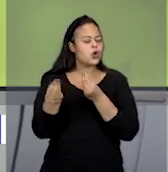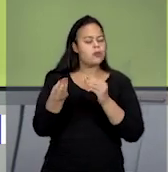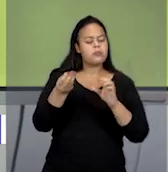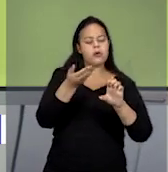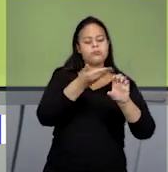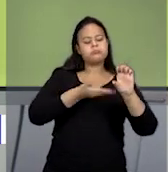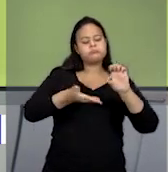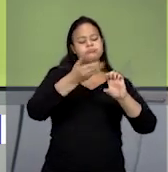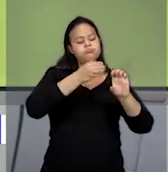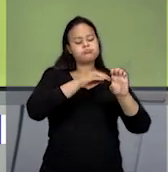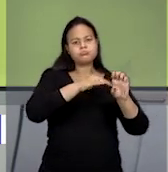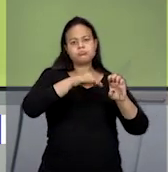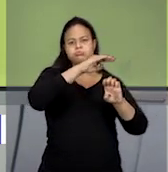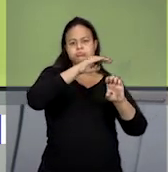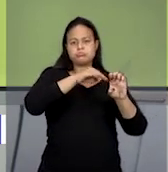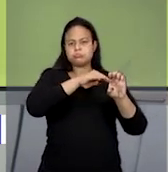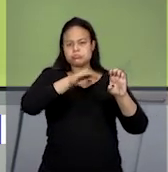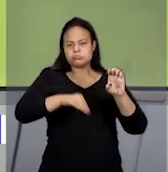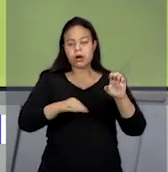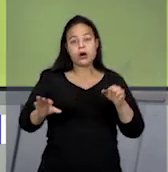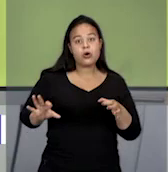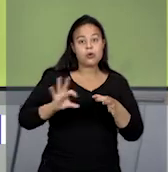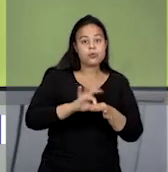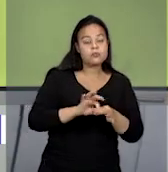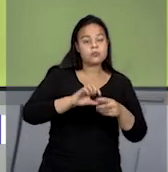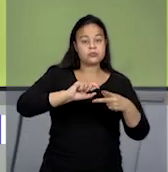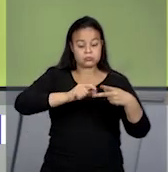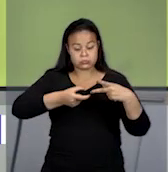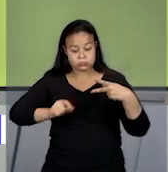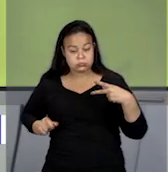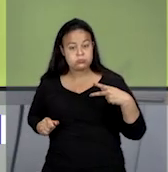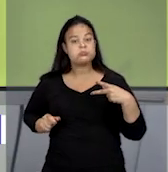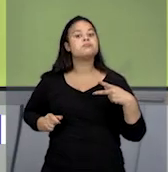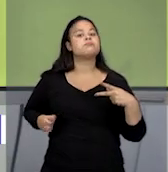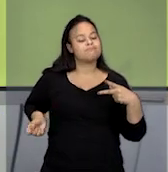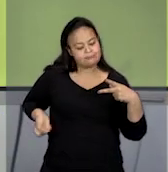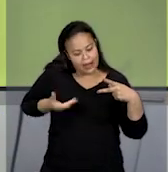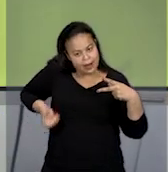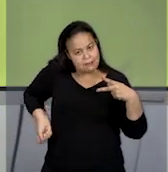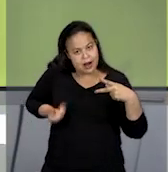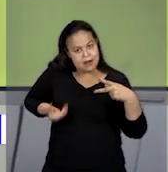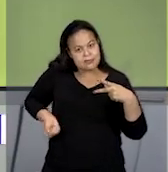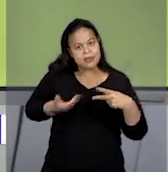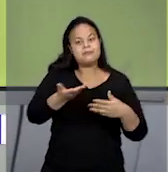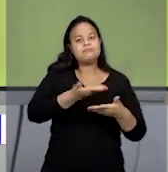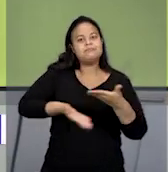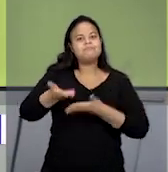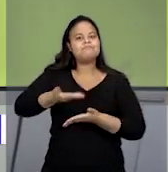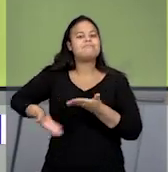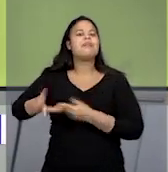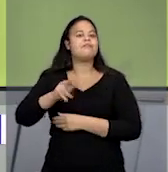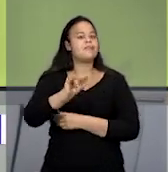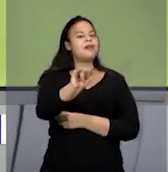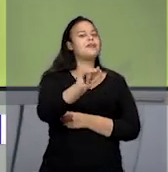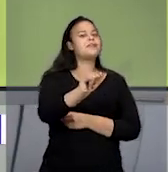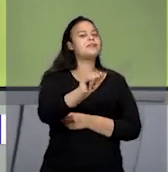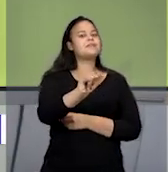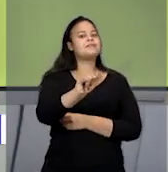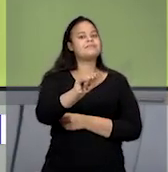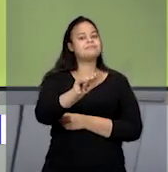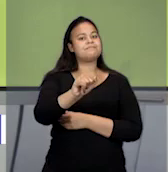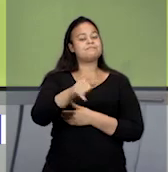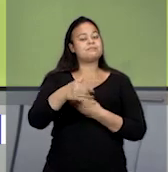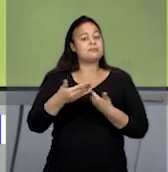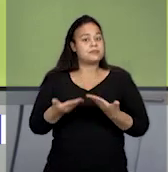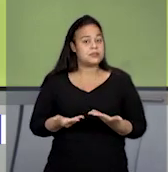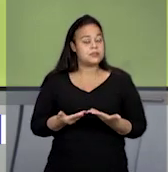genes complementares, onde aí esses dois genes vão se manifestar e vão se interagir, trazendo,